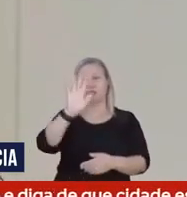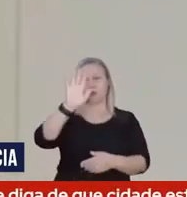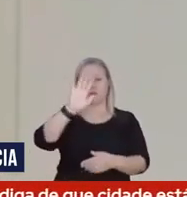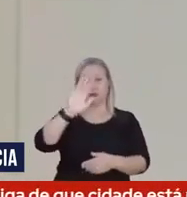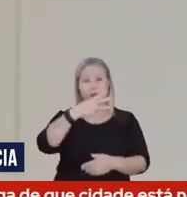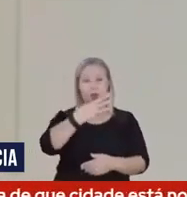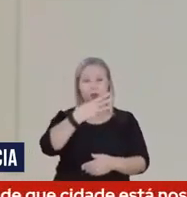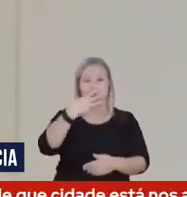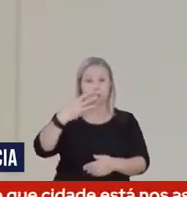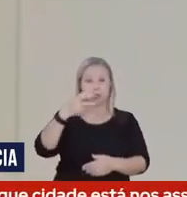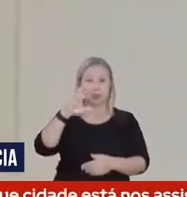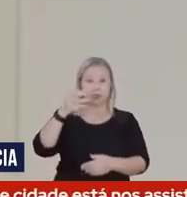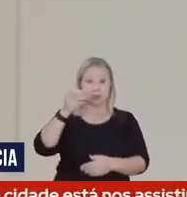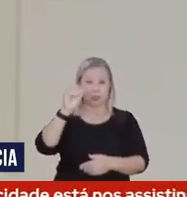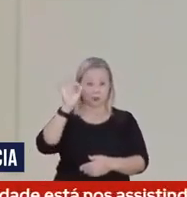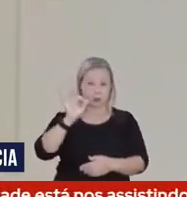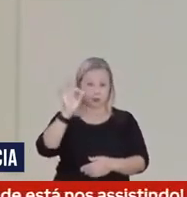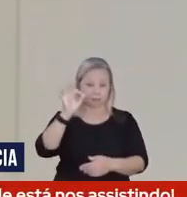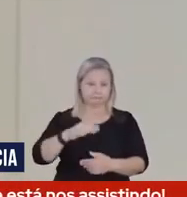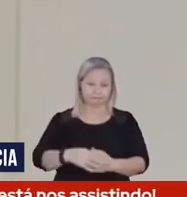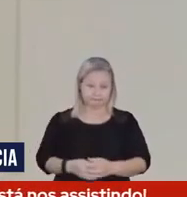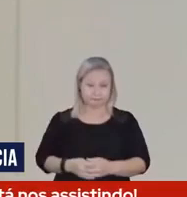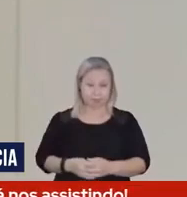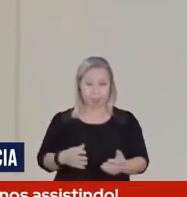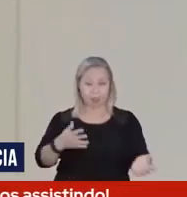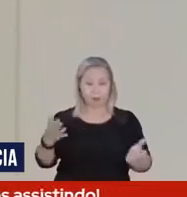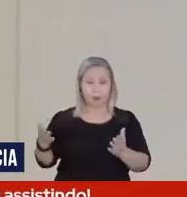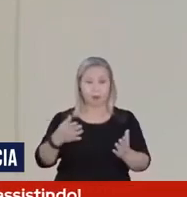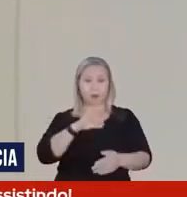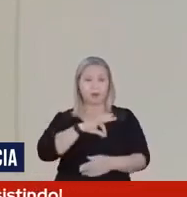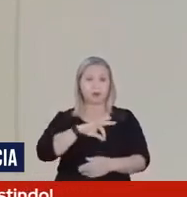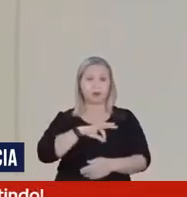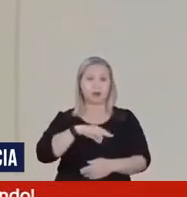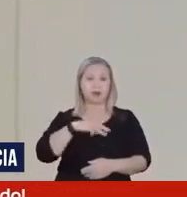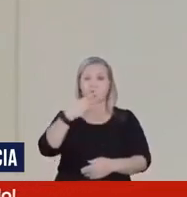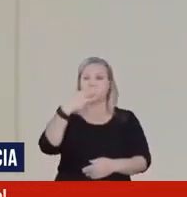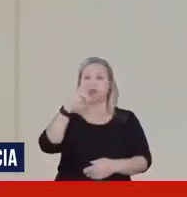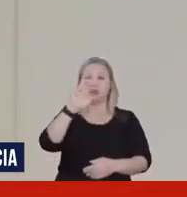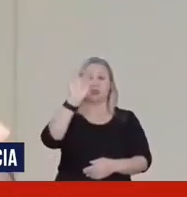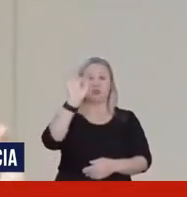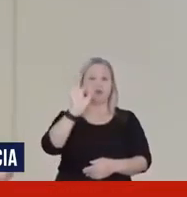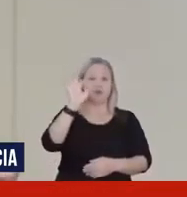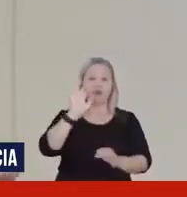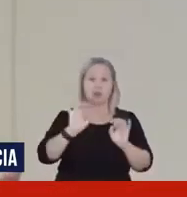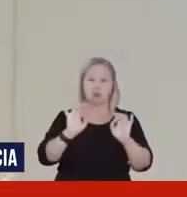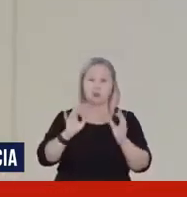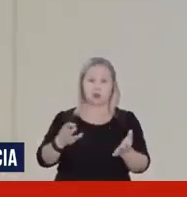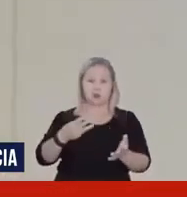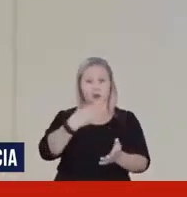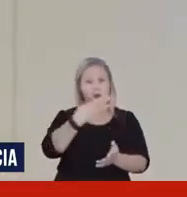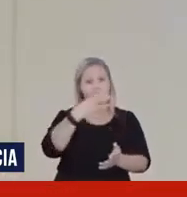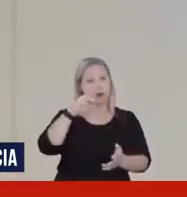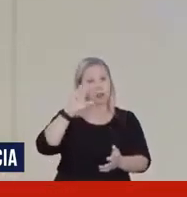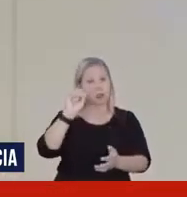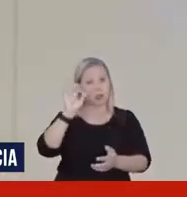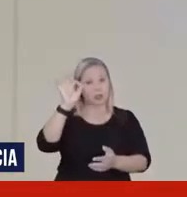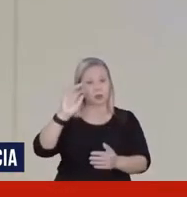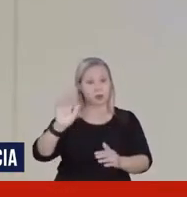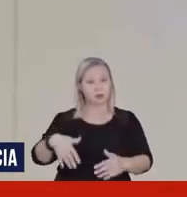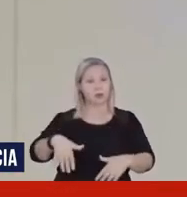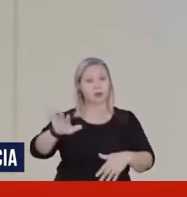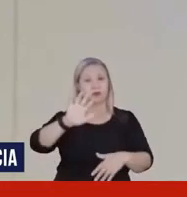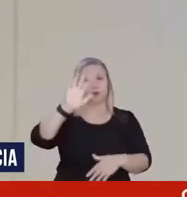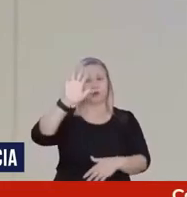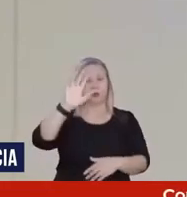período, o salário mínimo subiu 35%. Então, 350%, enquanto o salário subiu 35%, e